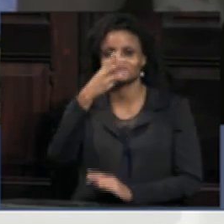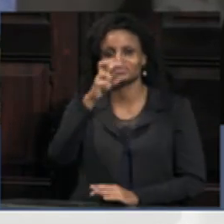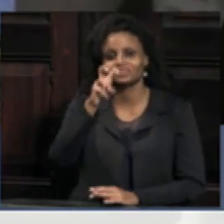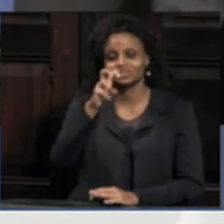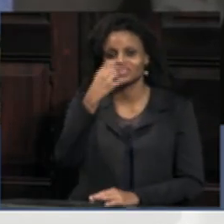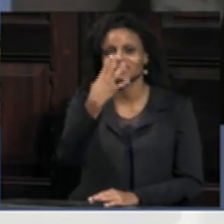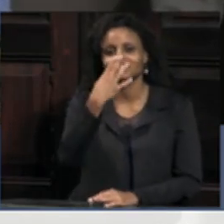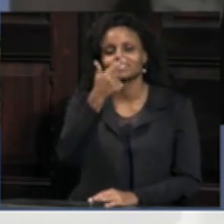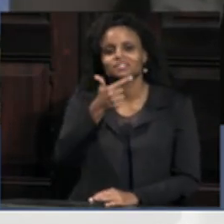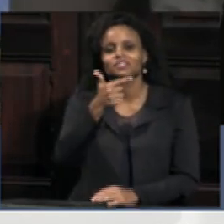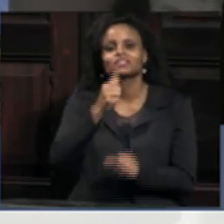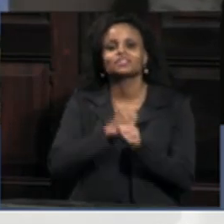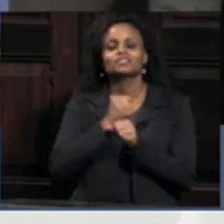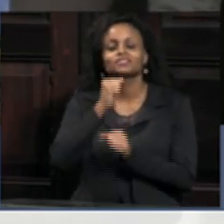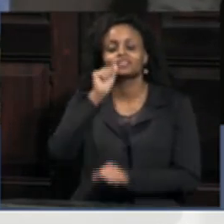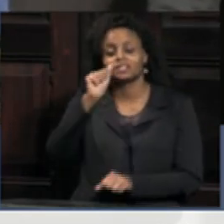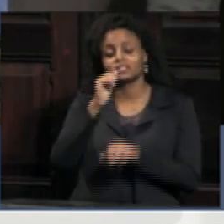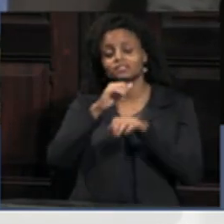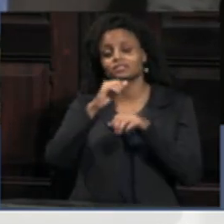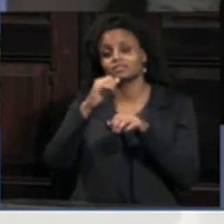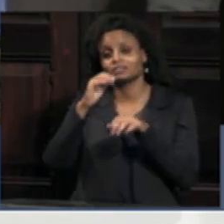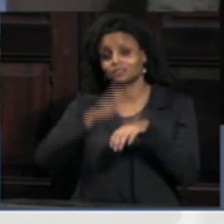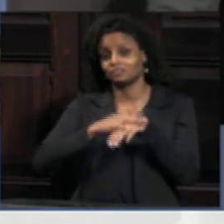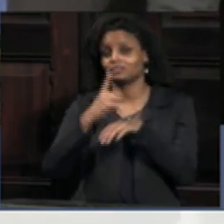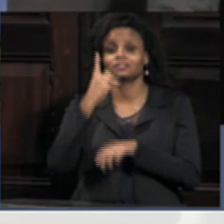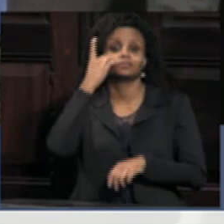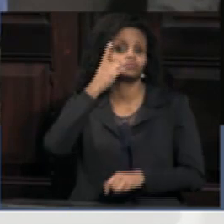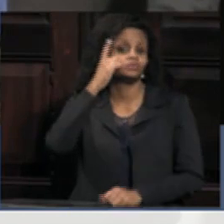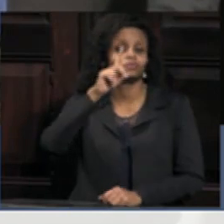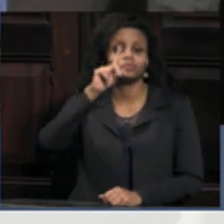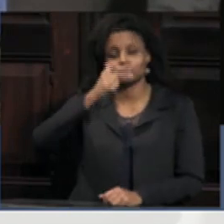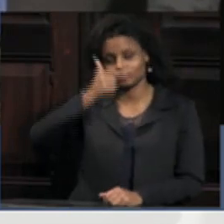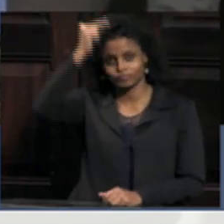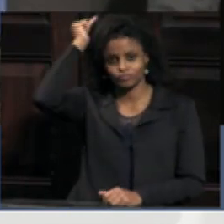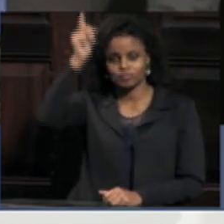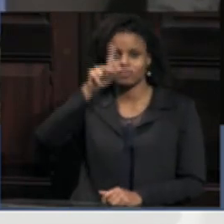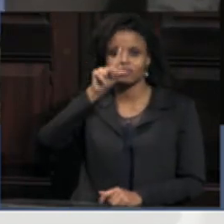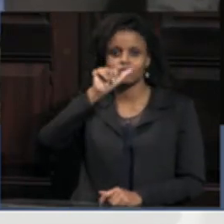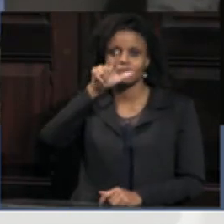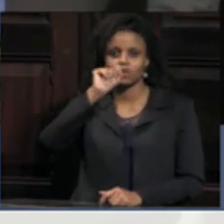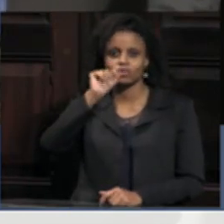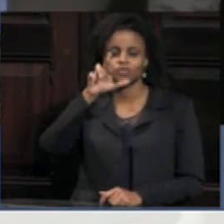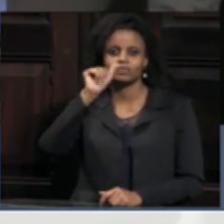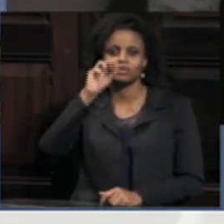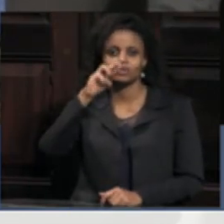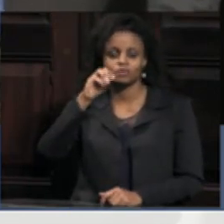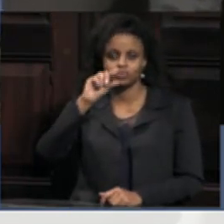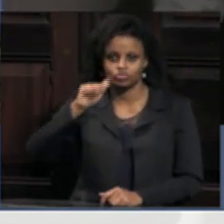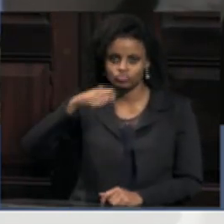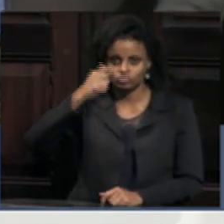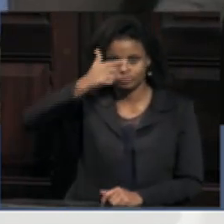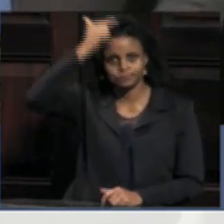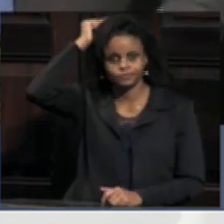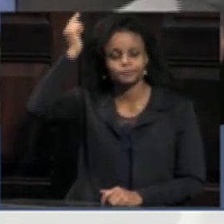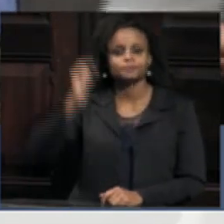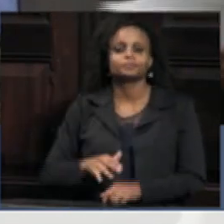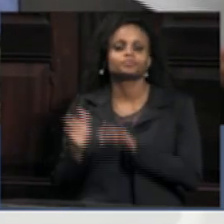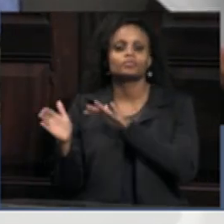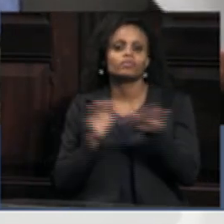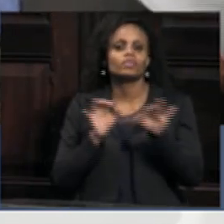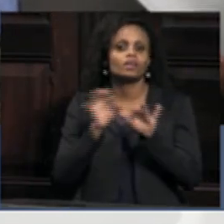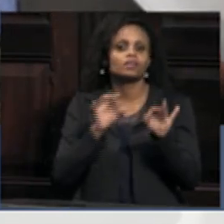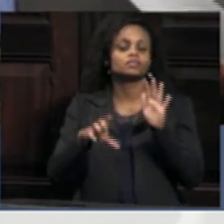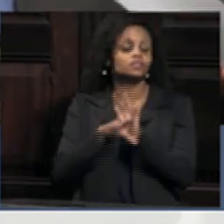3532-A/2017, autoria do deputado Paulo Ramos. Veto total oposto ao projeto de lei 4277/2018,